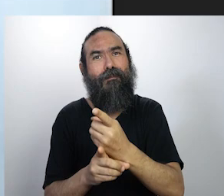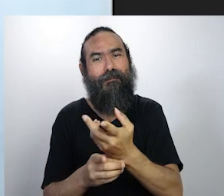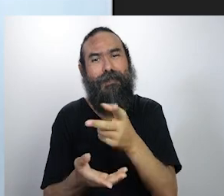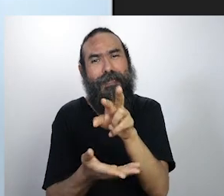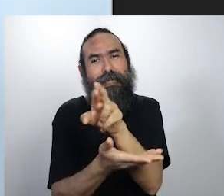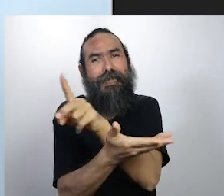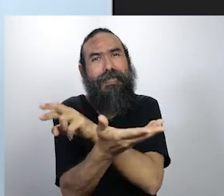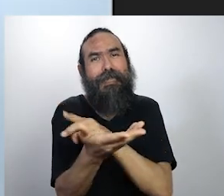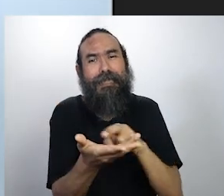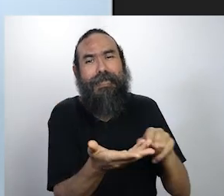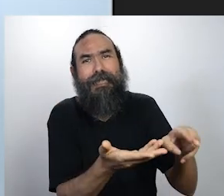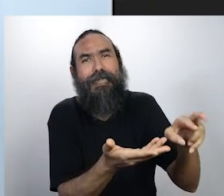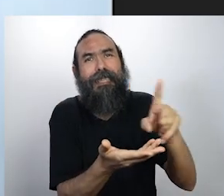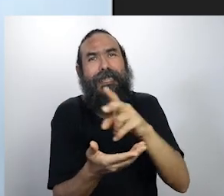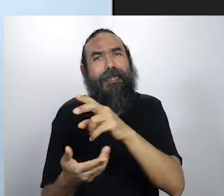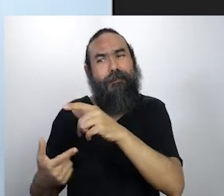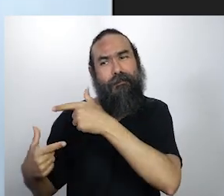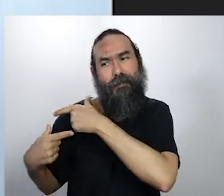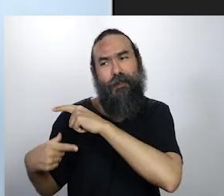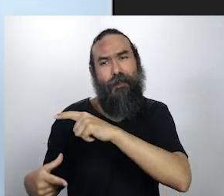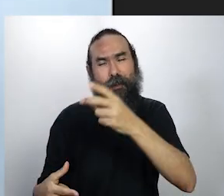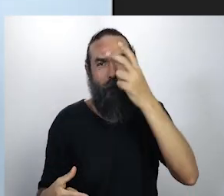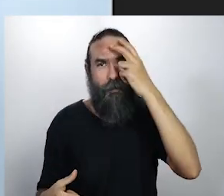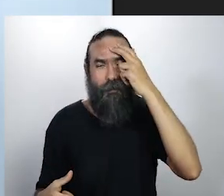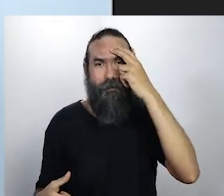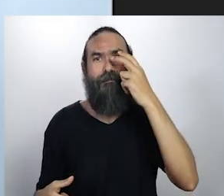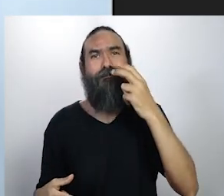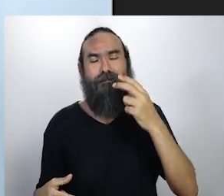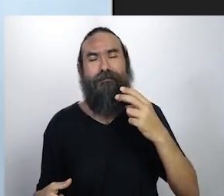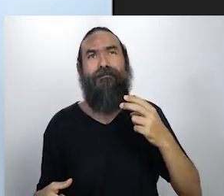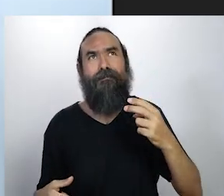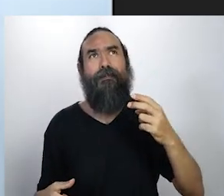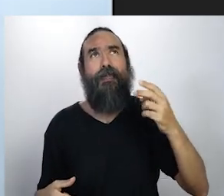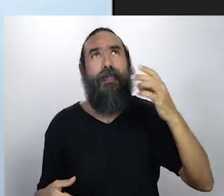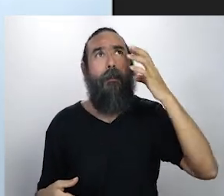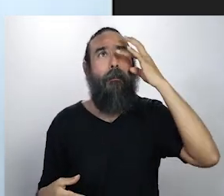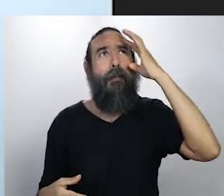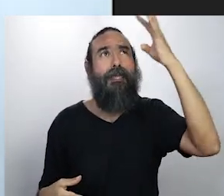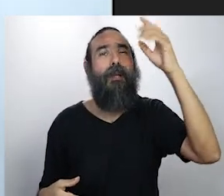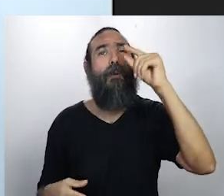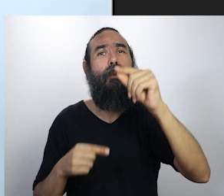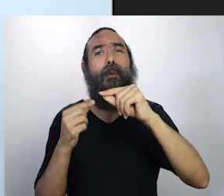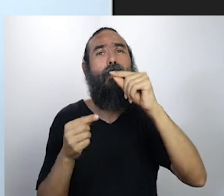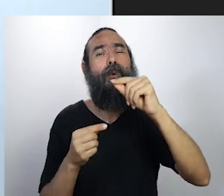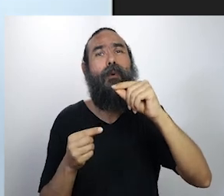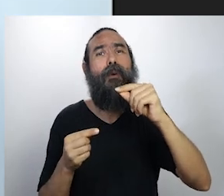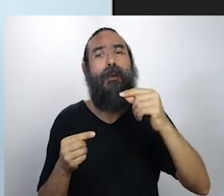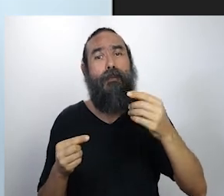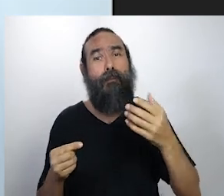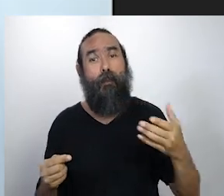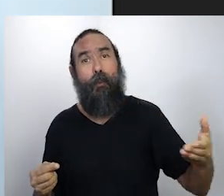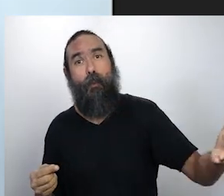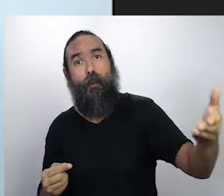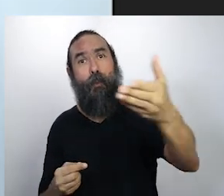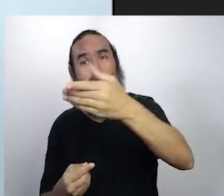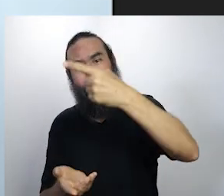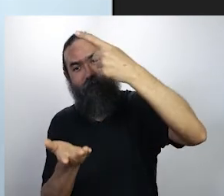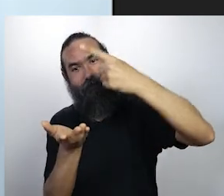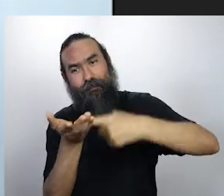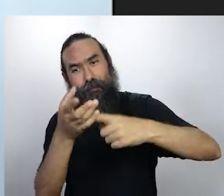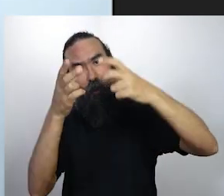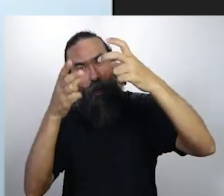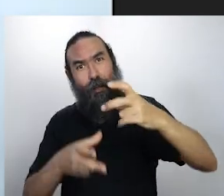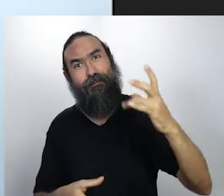da paisagem, mas que a gente pode estender esse espaço de educação para outros lugares também, pensando reafirmar essa